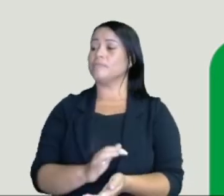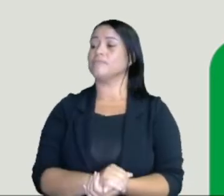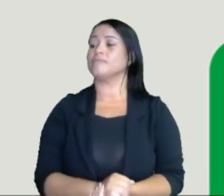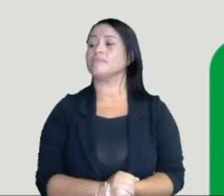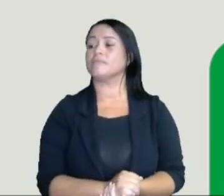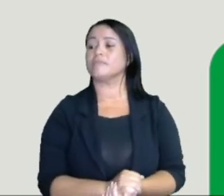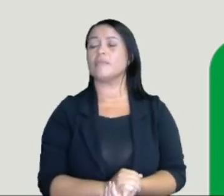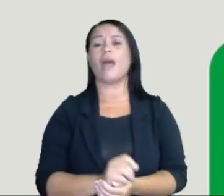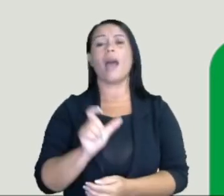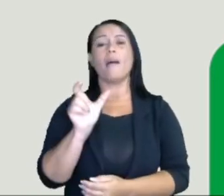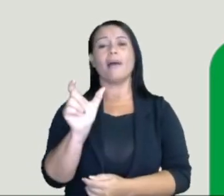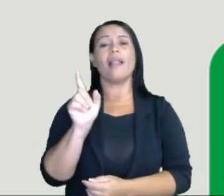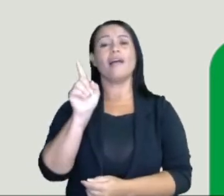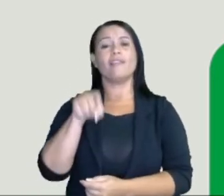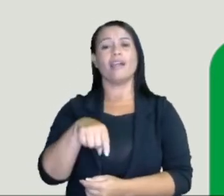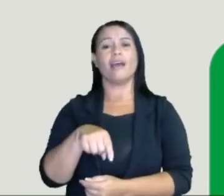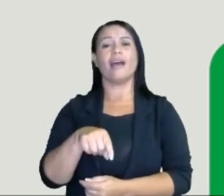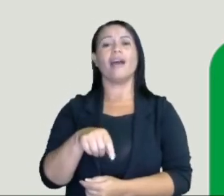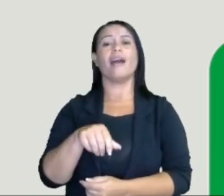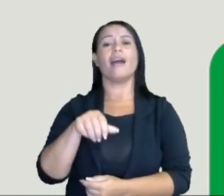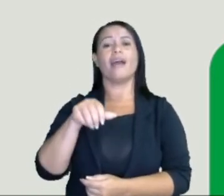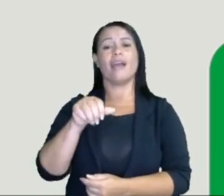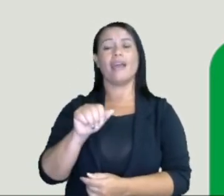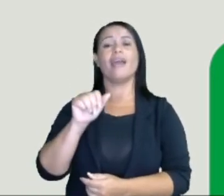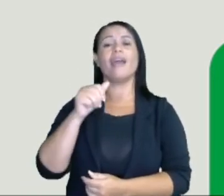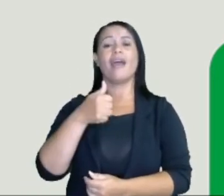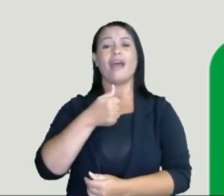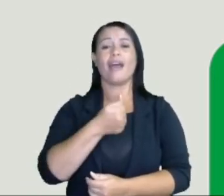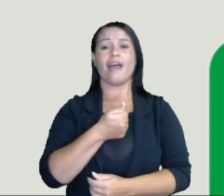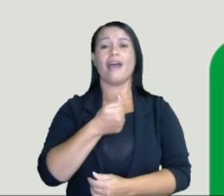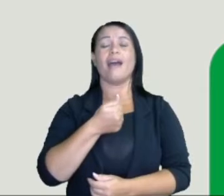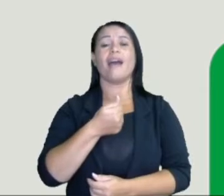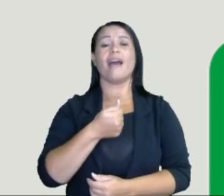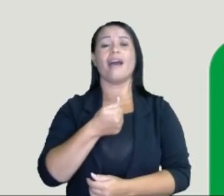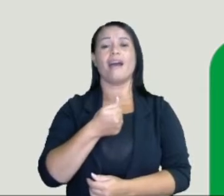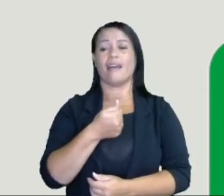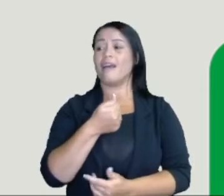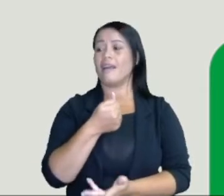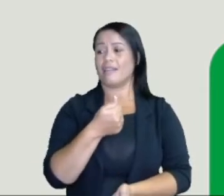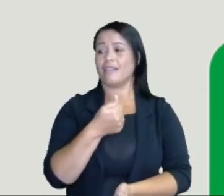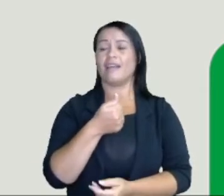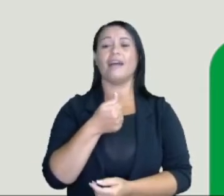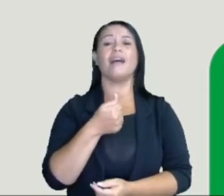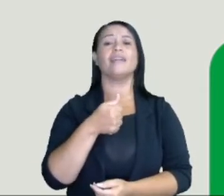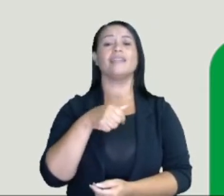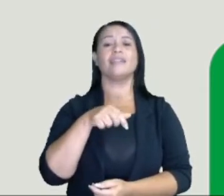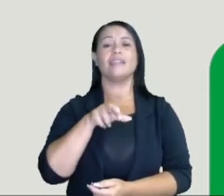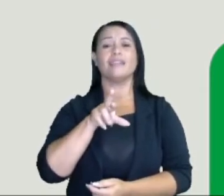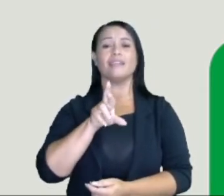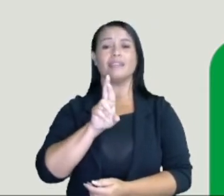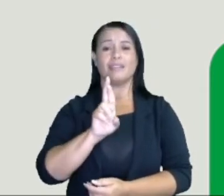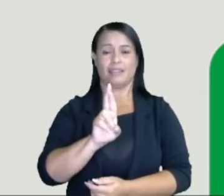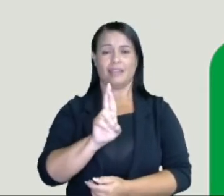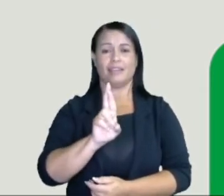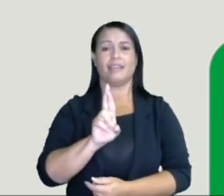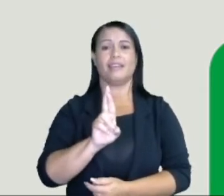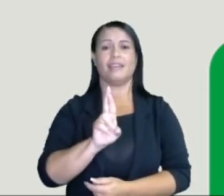lá. A palavra é Argentina. Então a gente tem A,